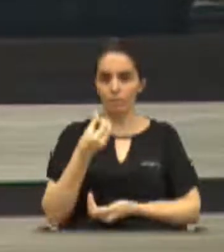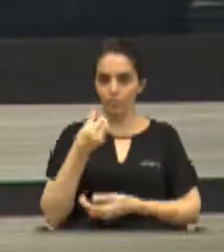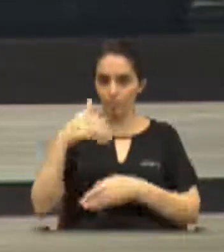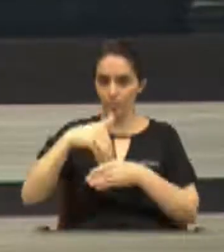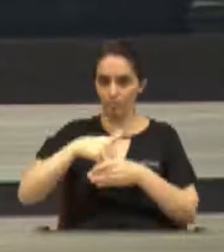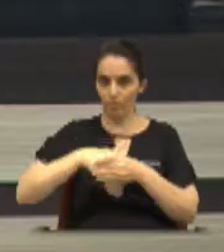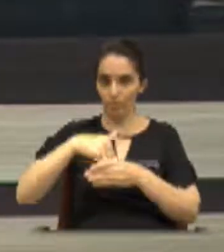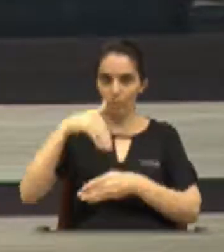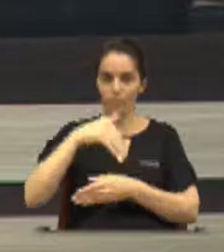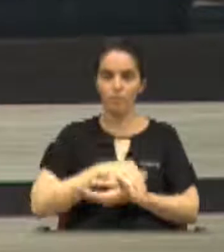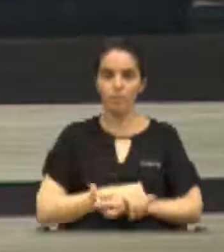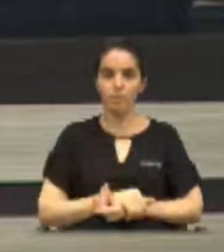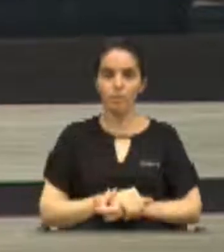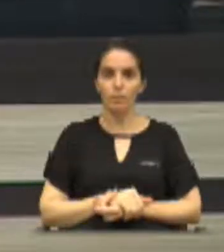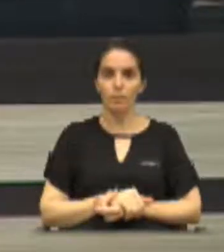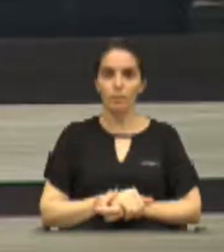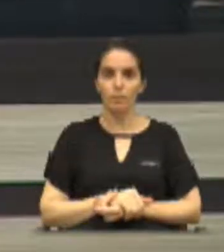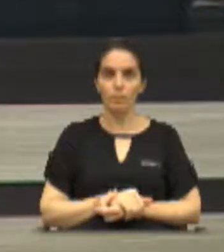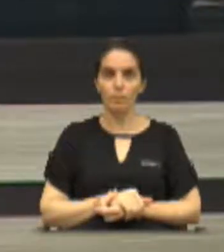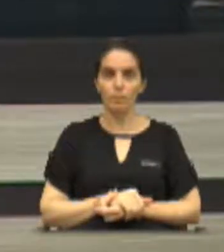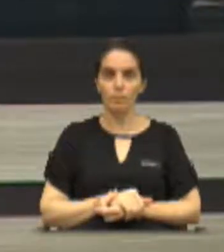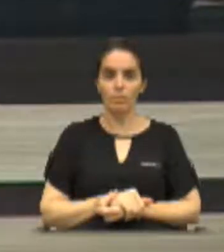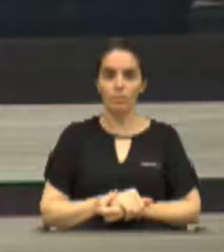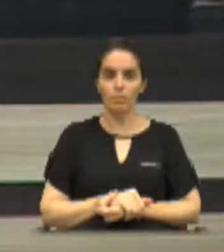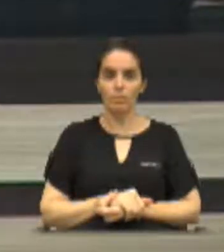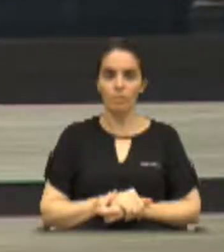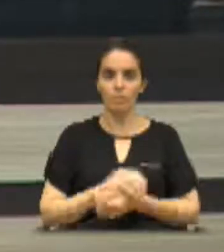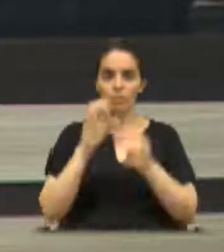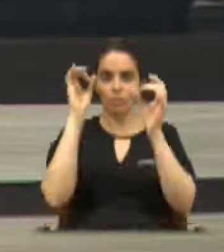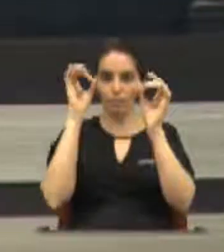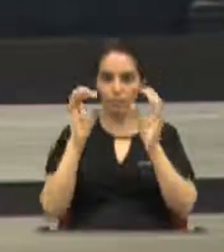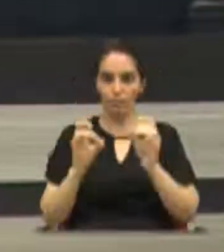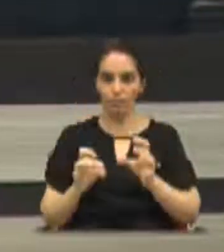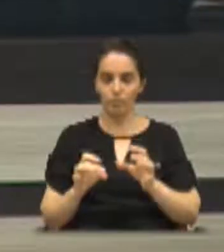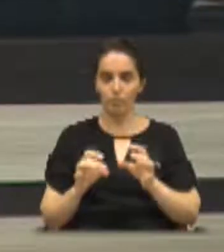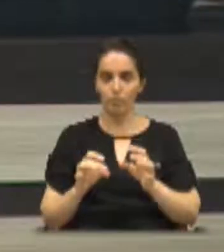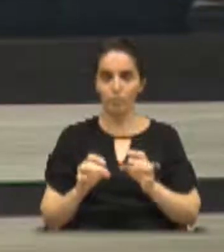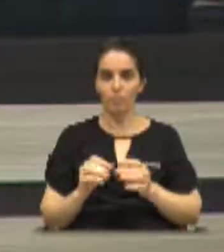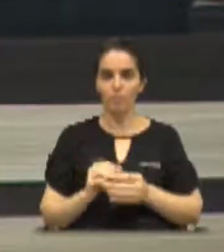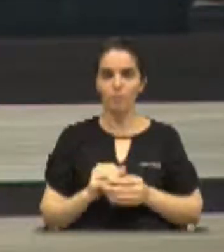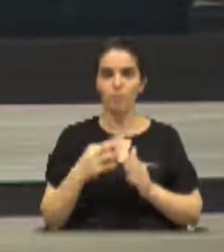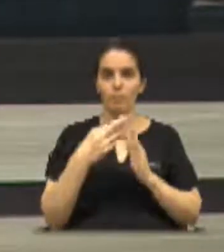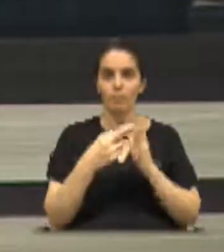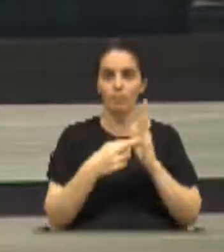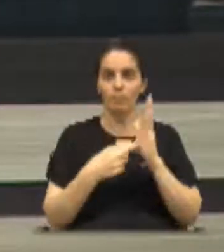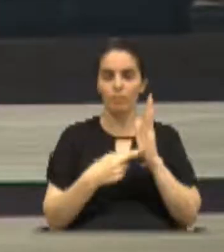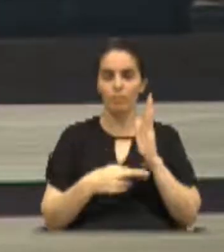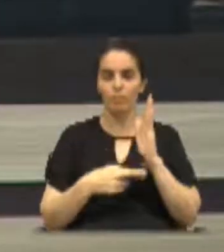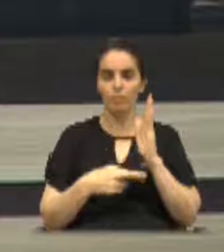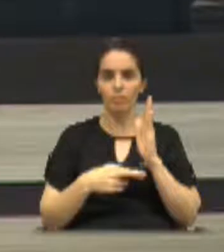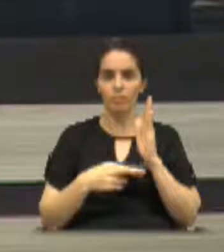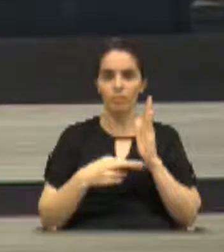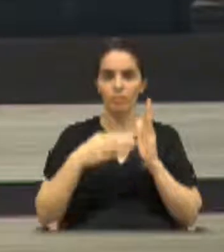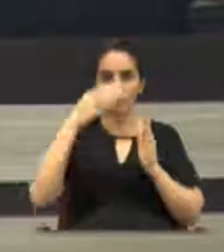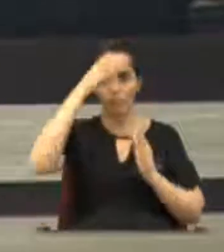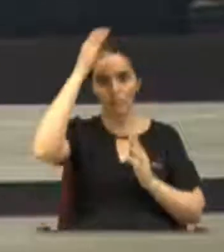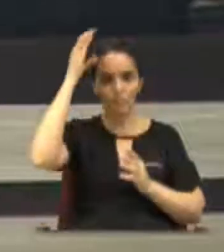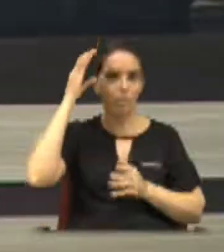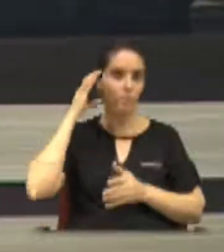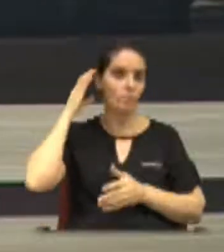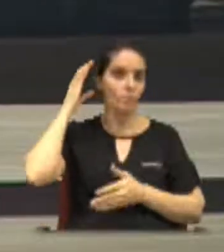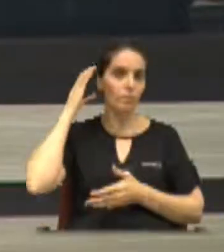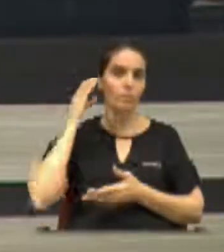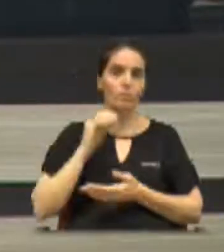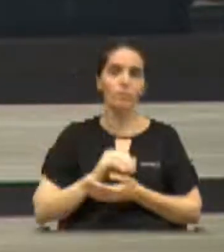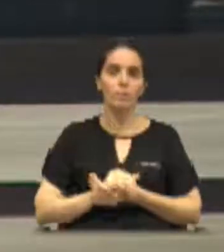votos. Eu nomeei a relatora especial, vereadora Carolina Pontes,